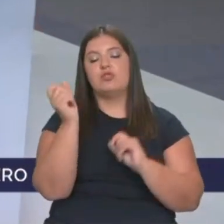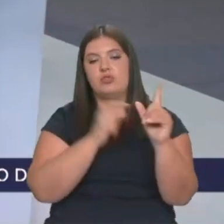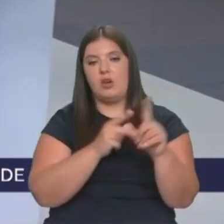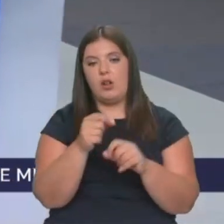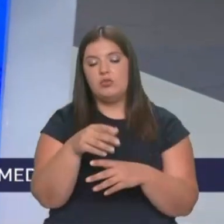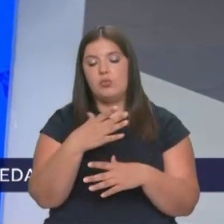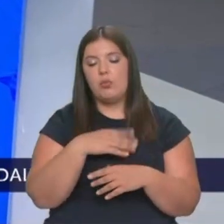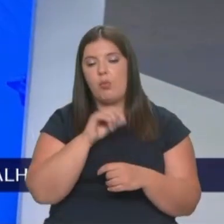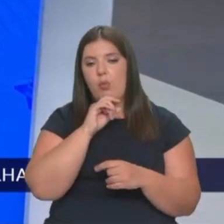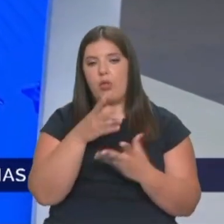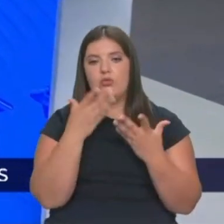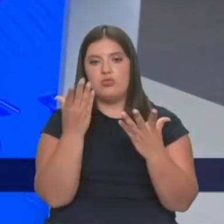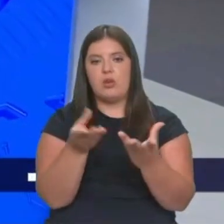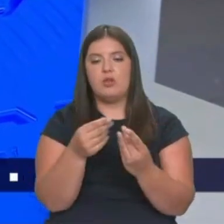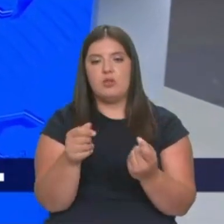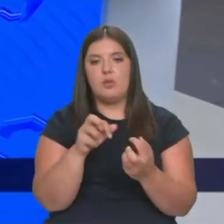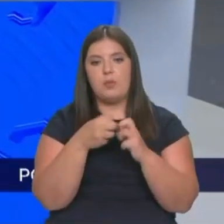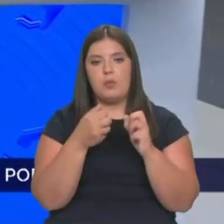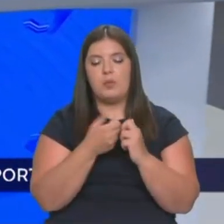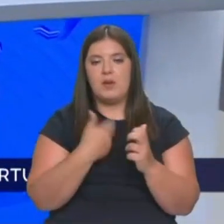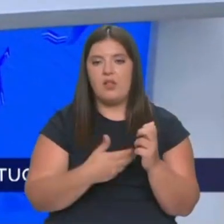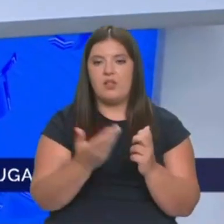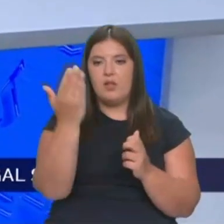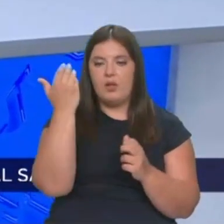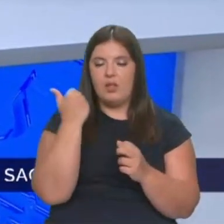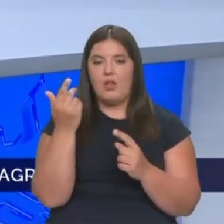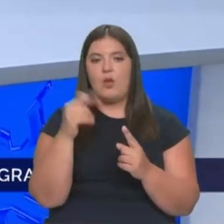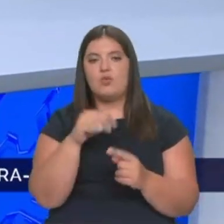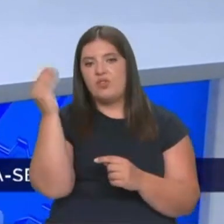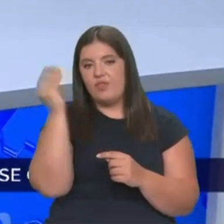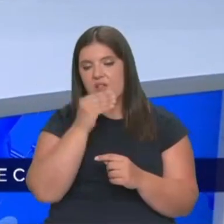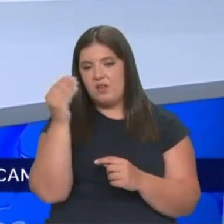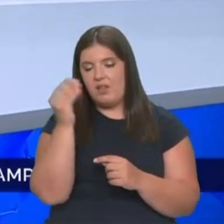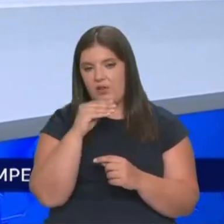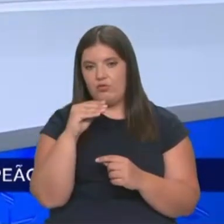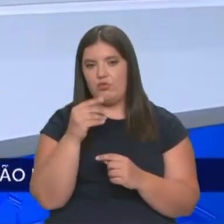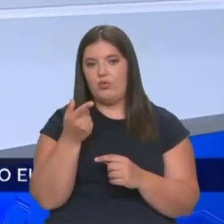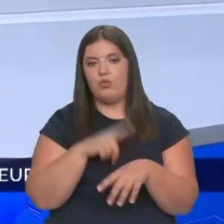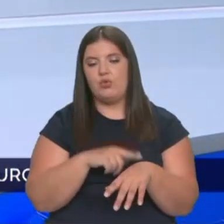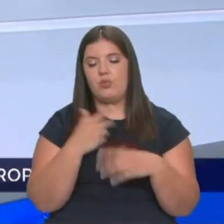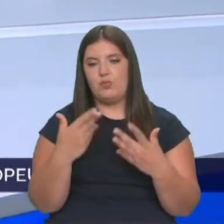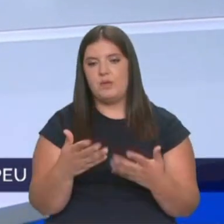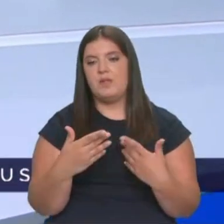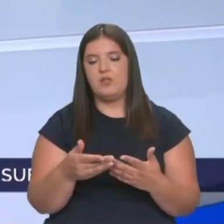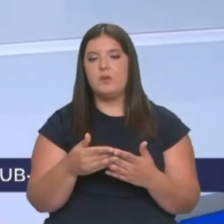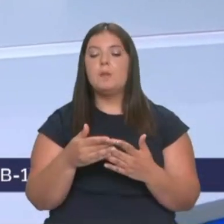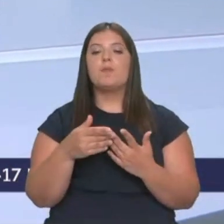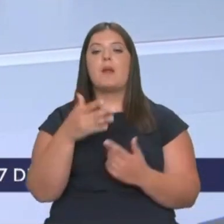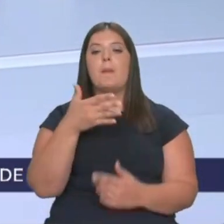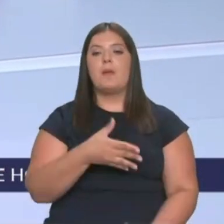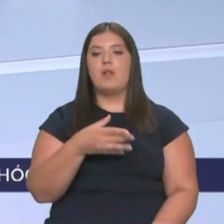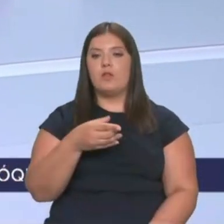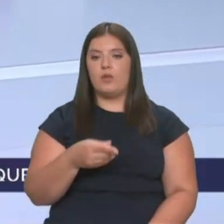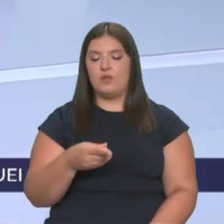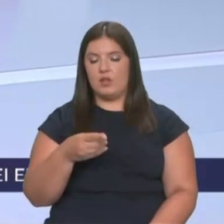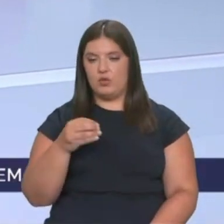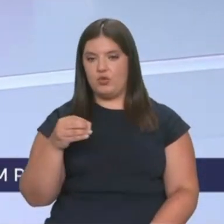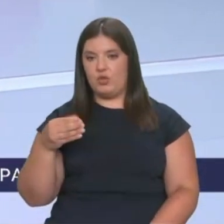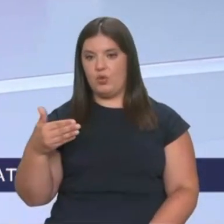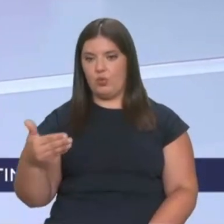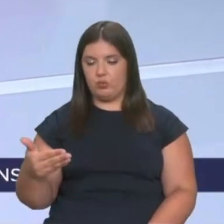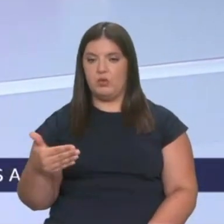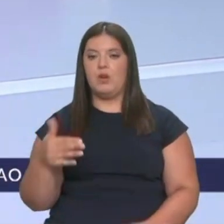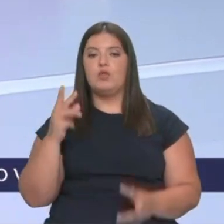resolver enigmas da antiguidade e outras falsidades dos tempos presentes. É verdade. Em 1901